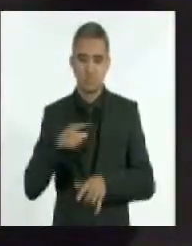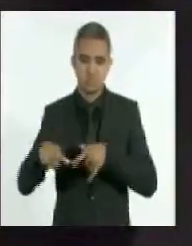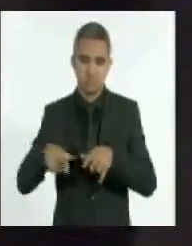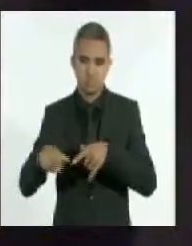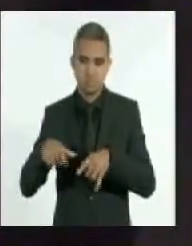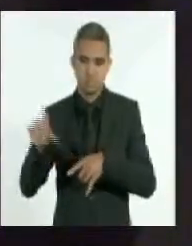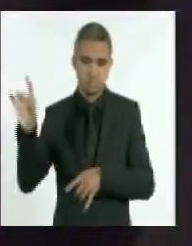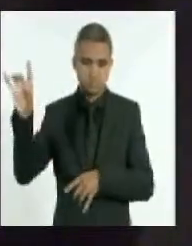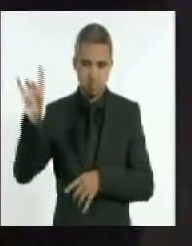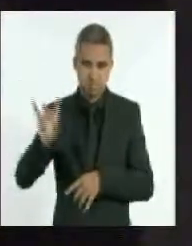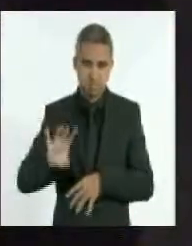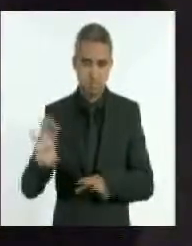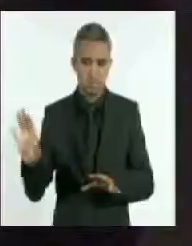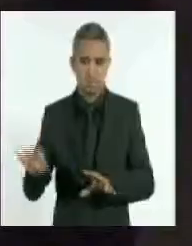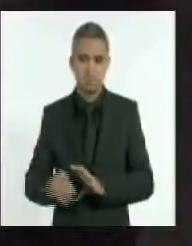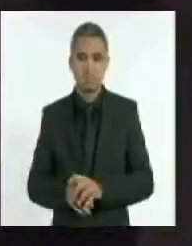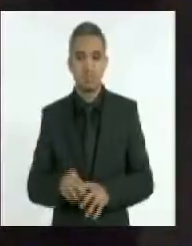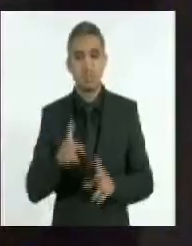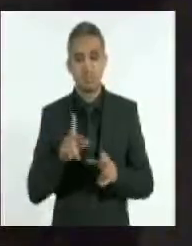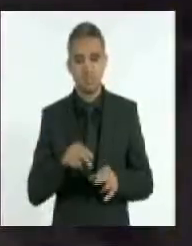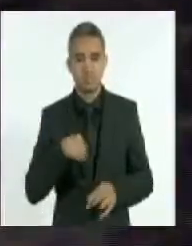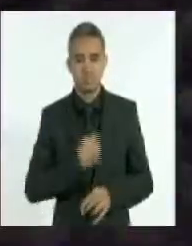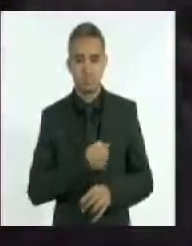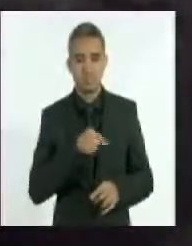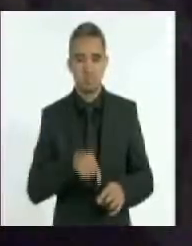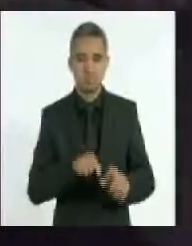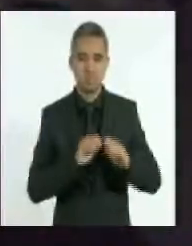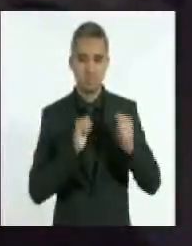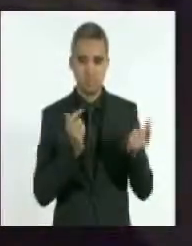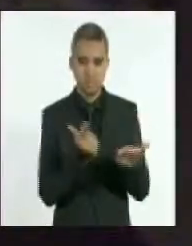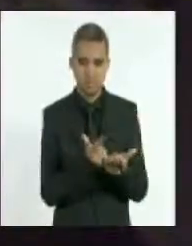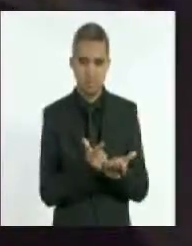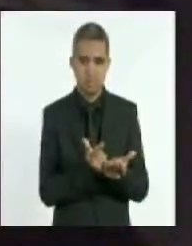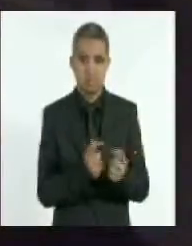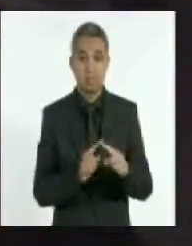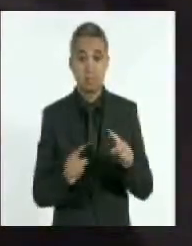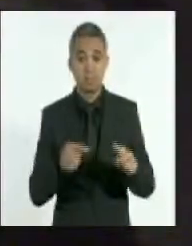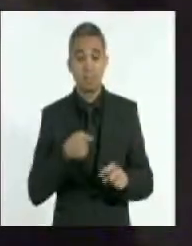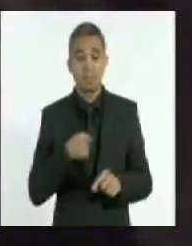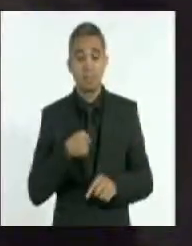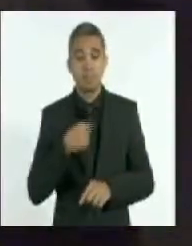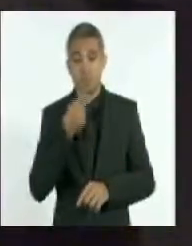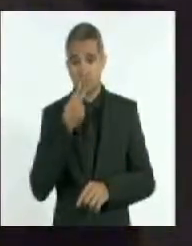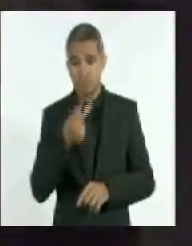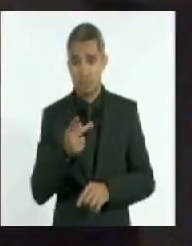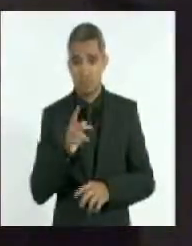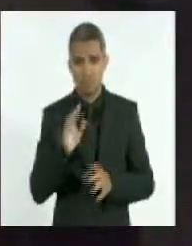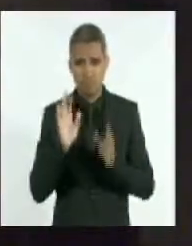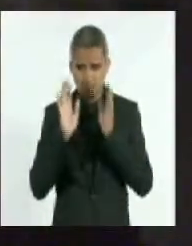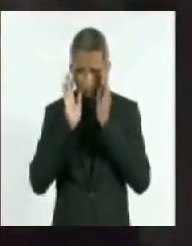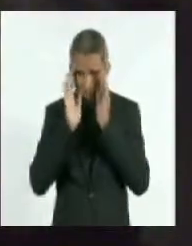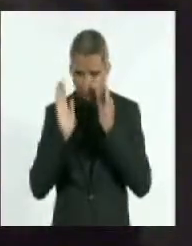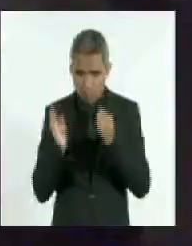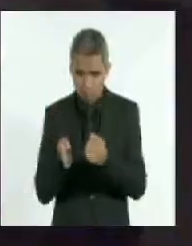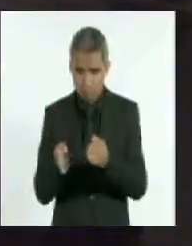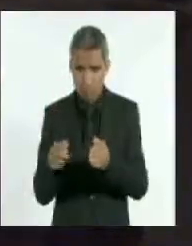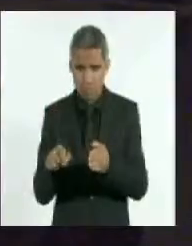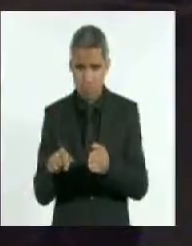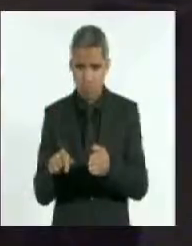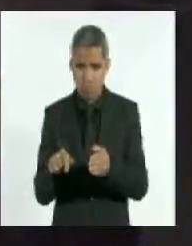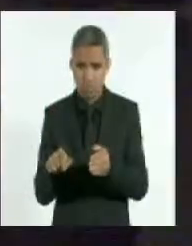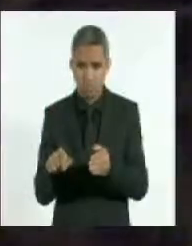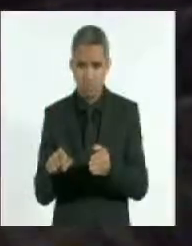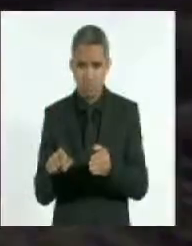atuação, importante, como nós temos a nossa aqui. Mas eu quero me ater à parte específica